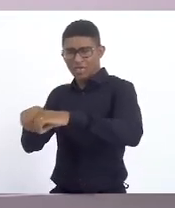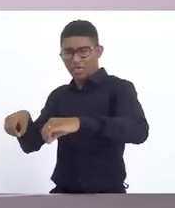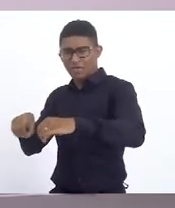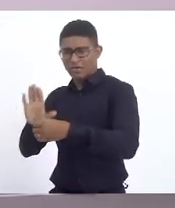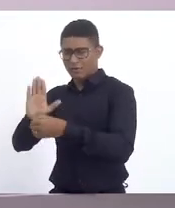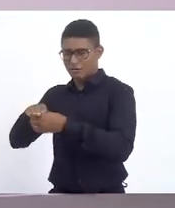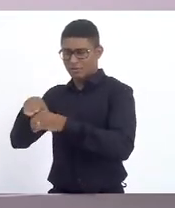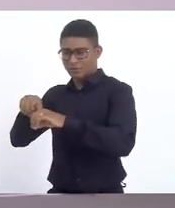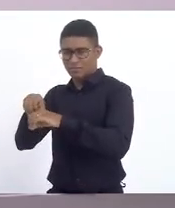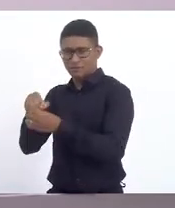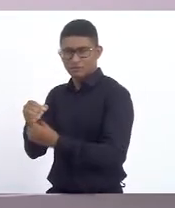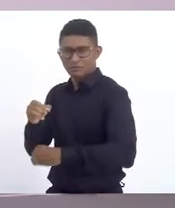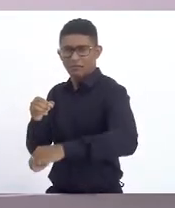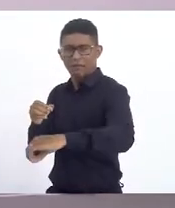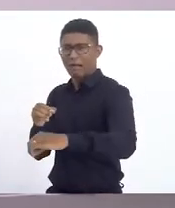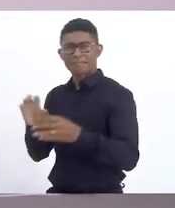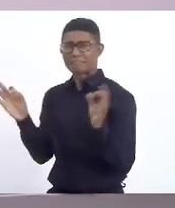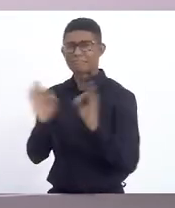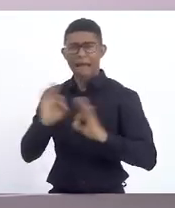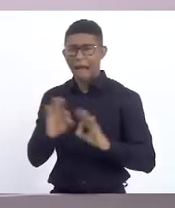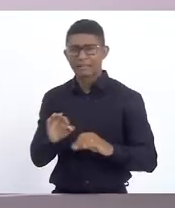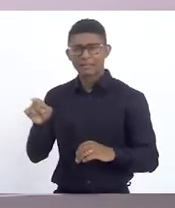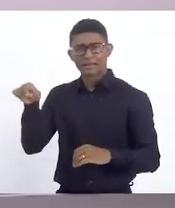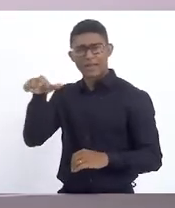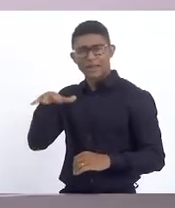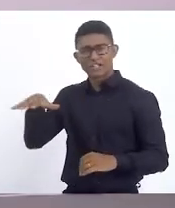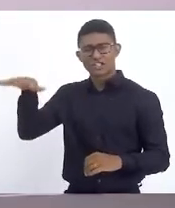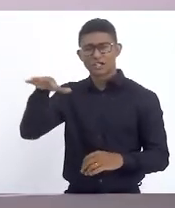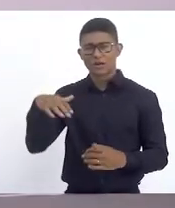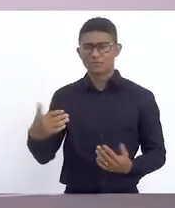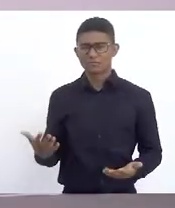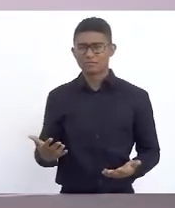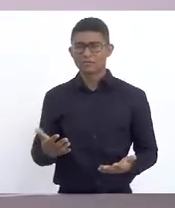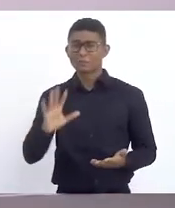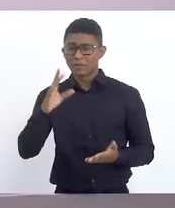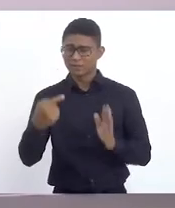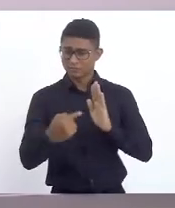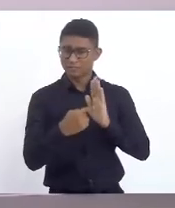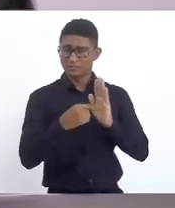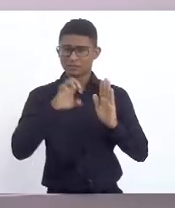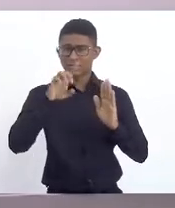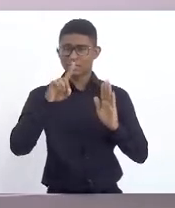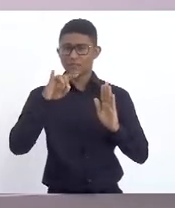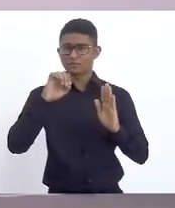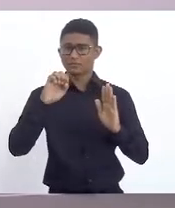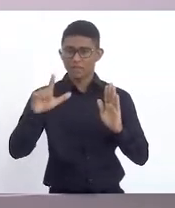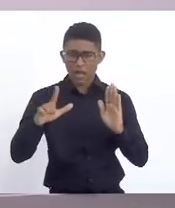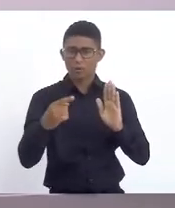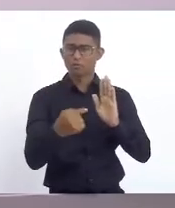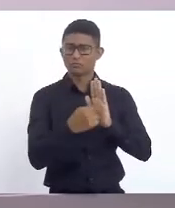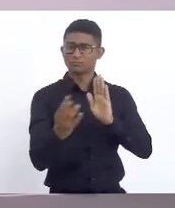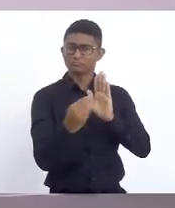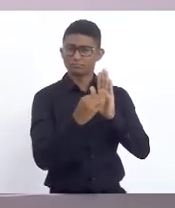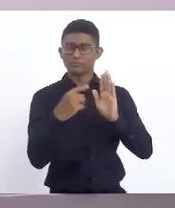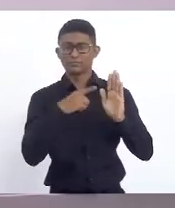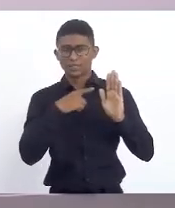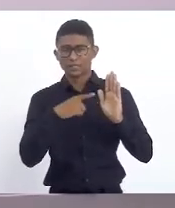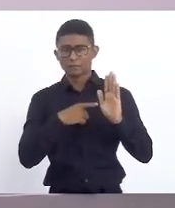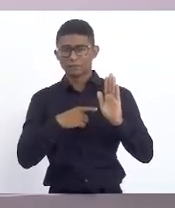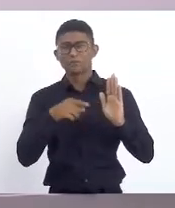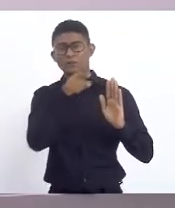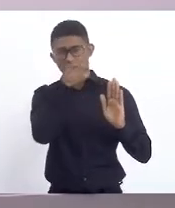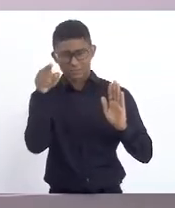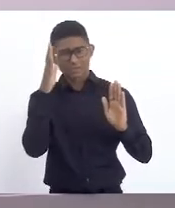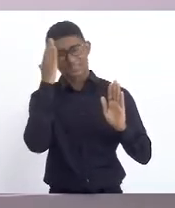dos lagos. E está lá no edital. A Genersa simplesmente lavou as mãos. Vossa Excelência está assumindo